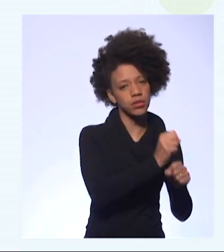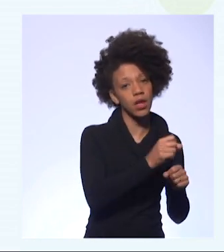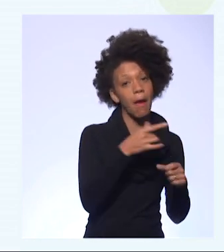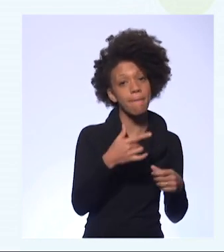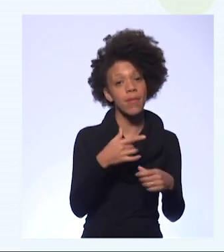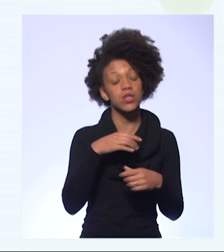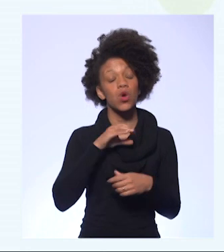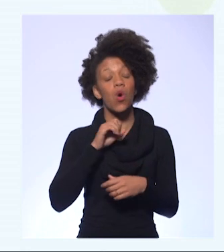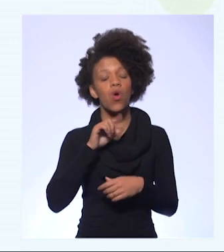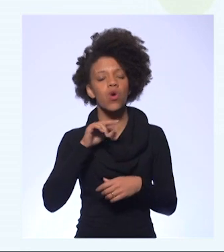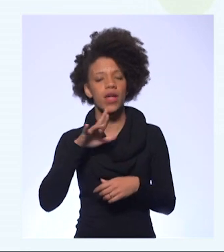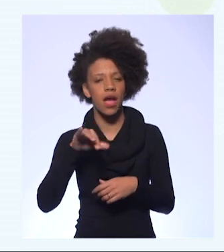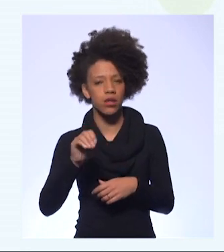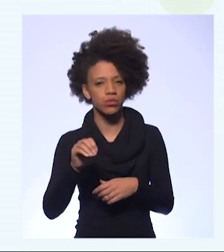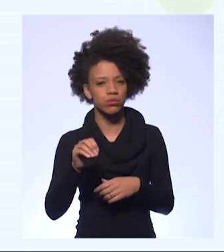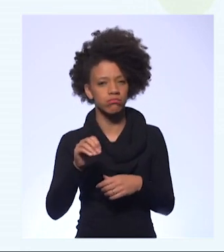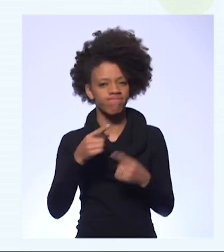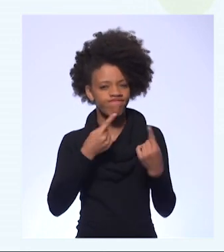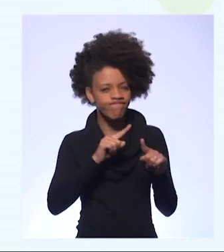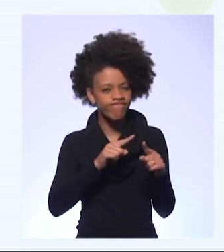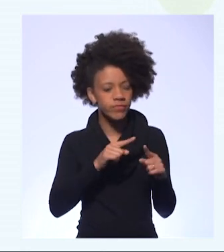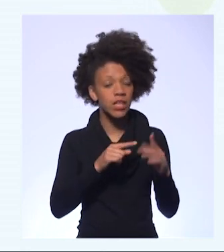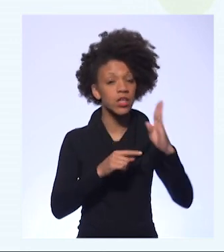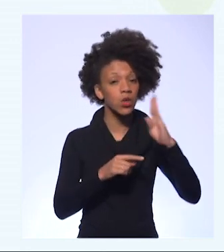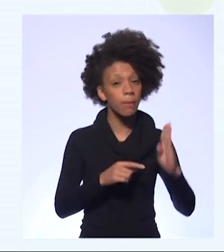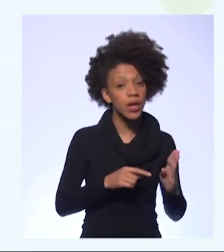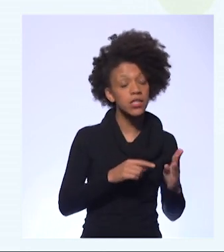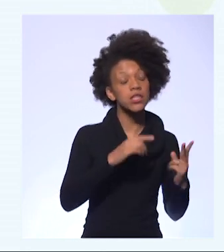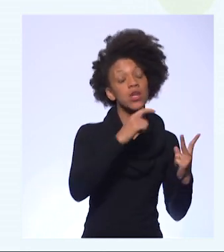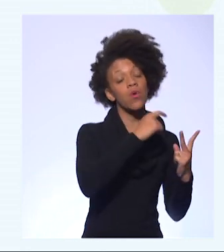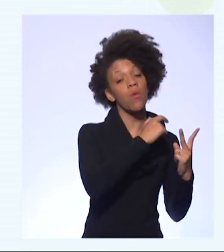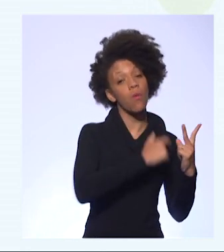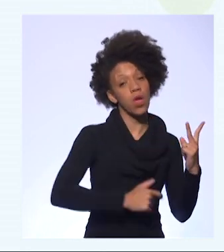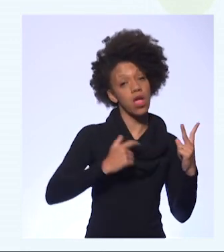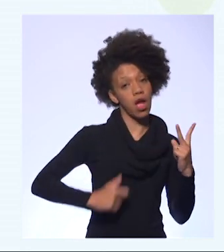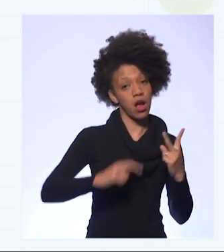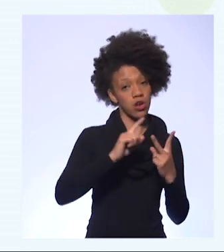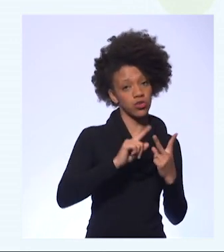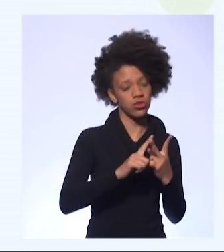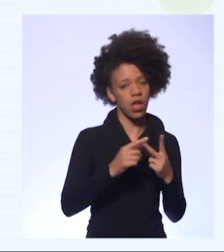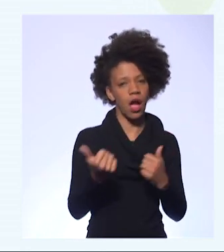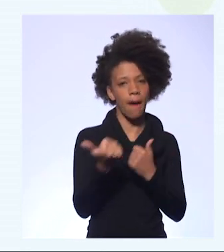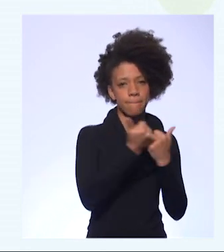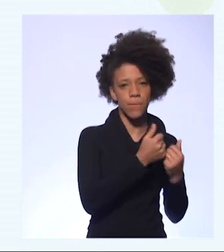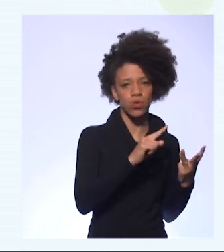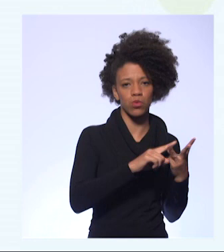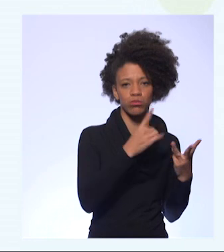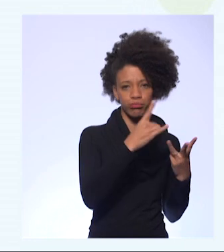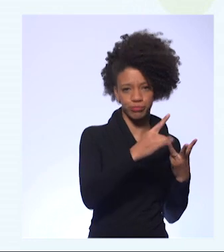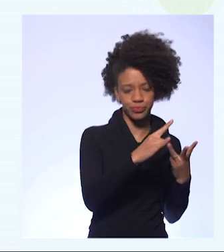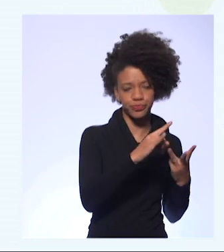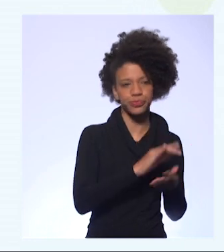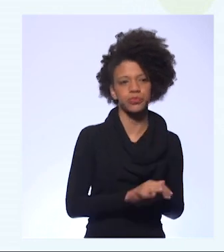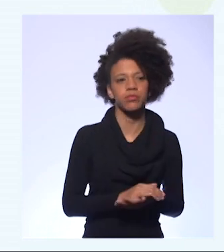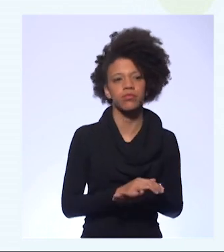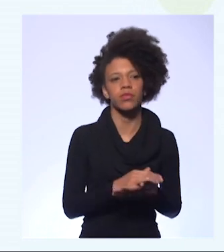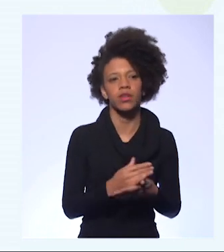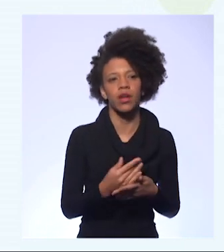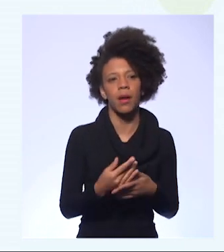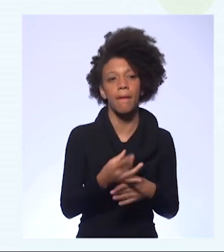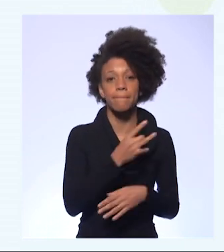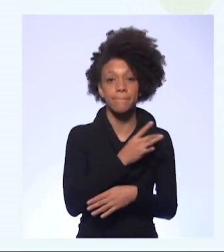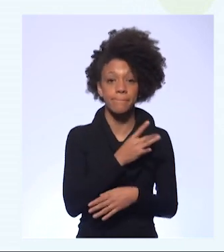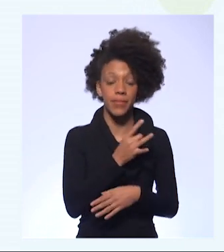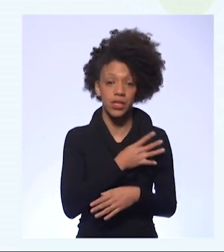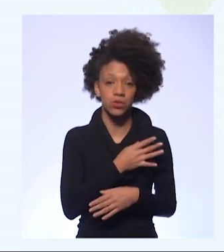revoltaram e o Brasil EA Argentina começa a apoiar os colorados um medo dos colorados